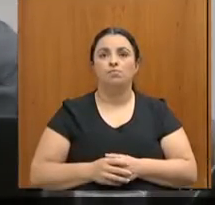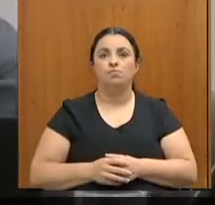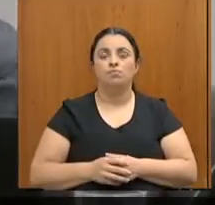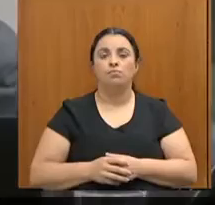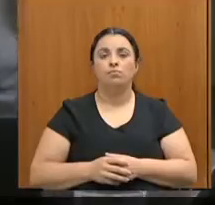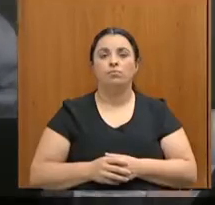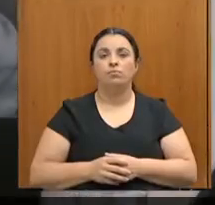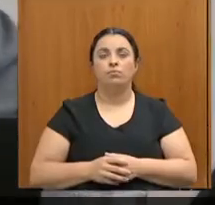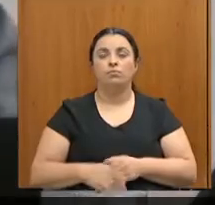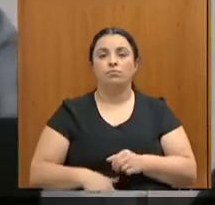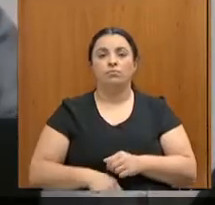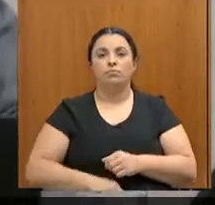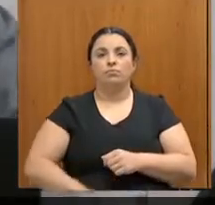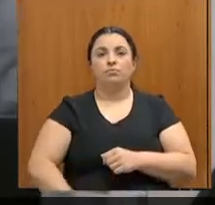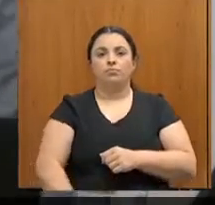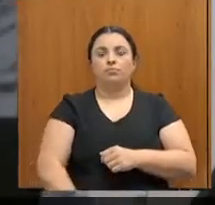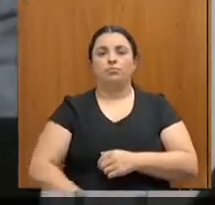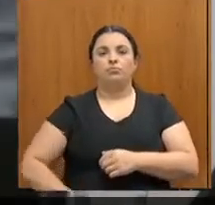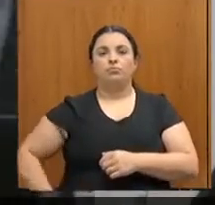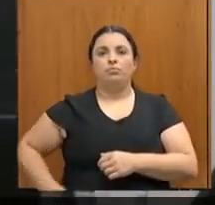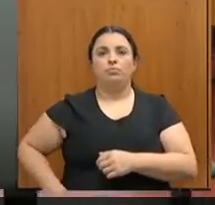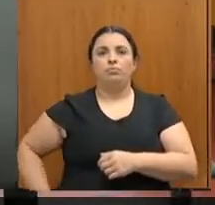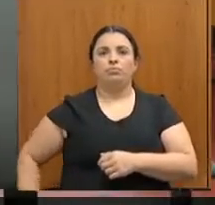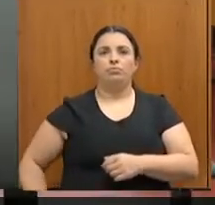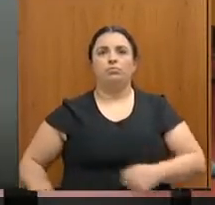É verdade